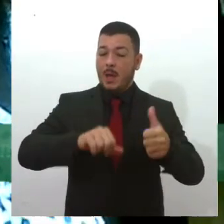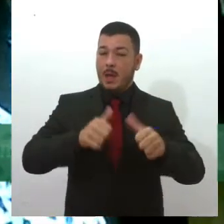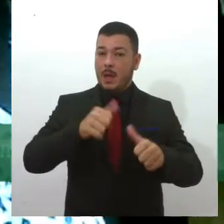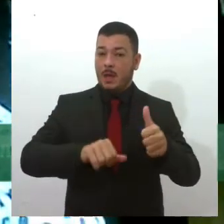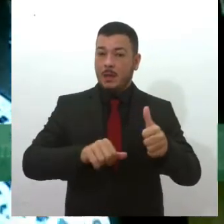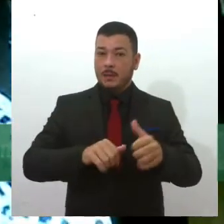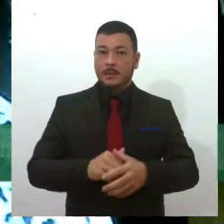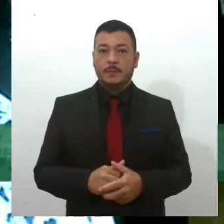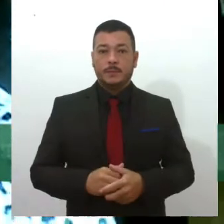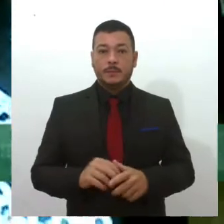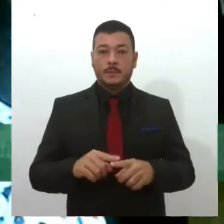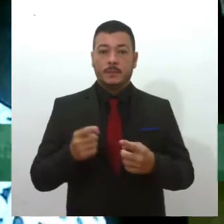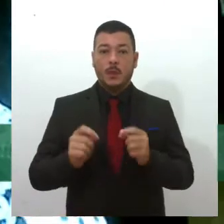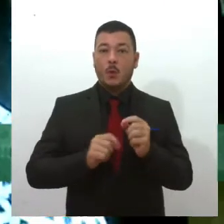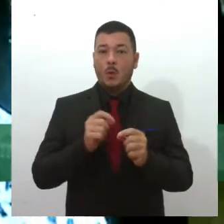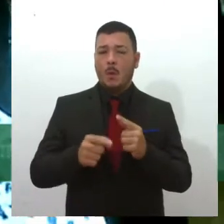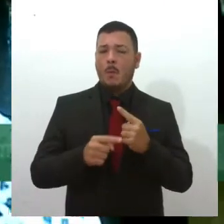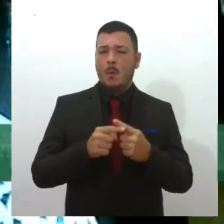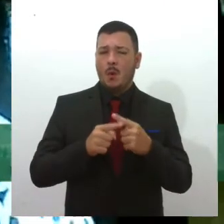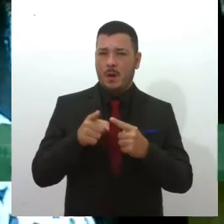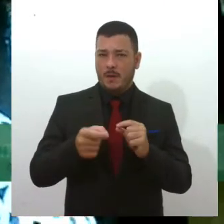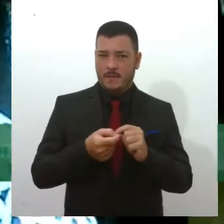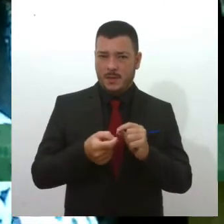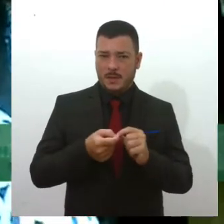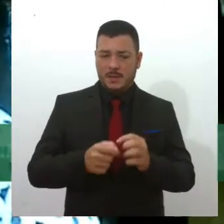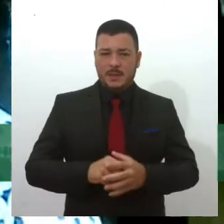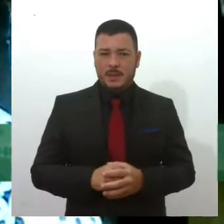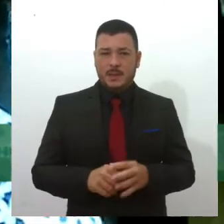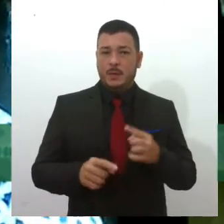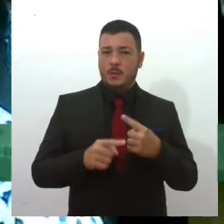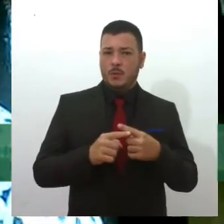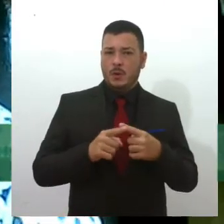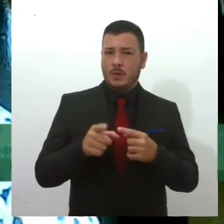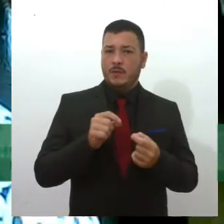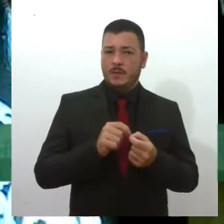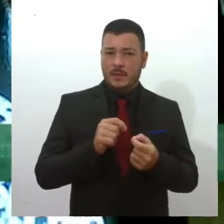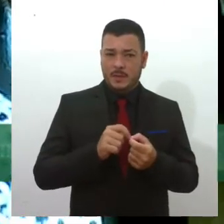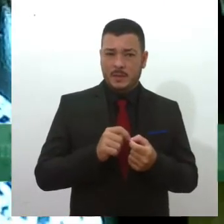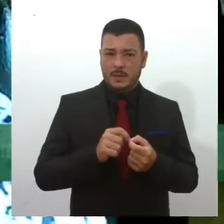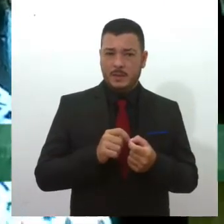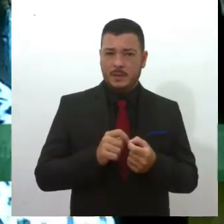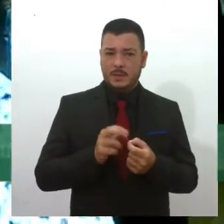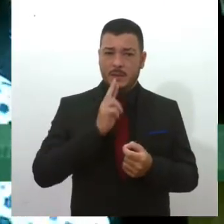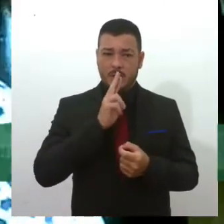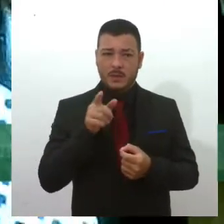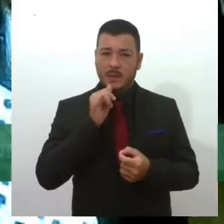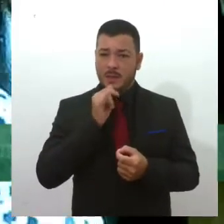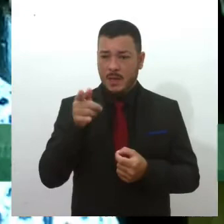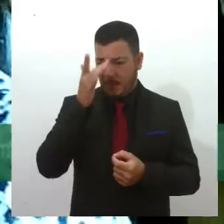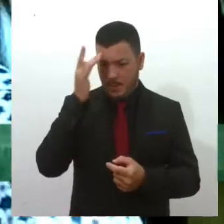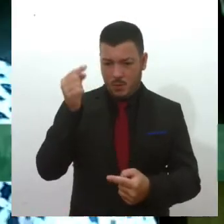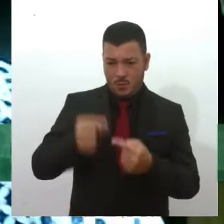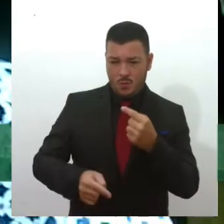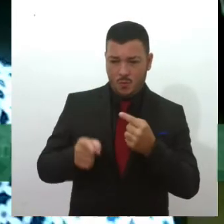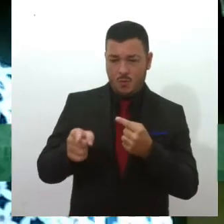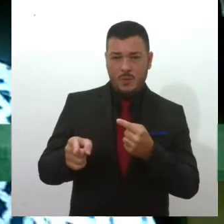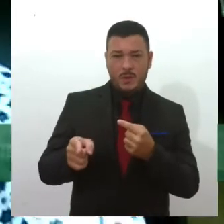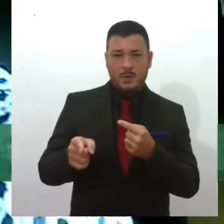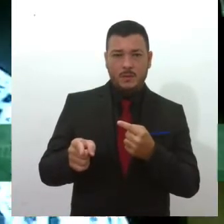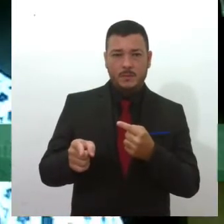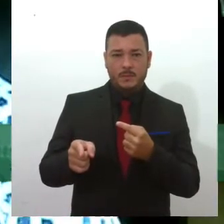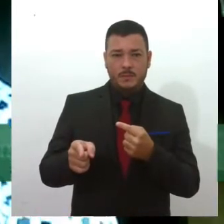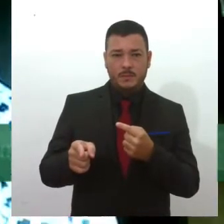que estava em jogo é justamente por que, que você está fazendo isso? Por que, que você vai dizer que a pessoa é inadequado